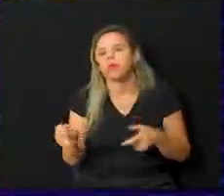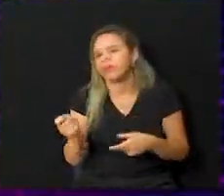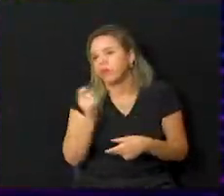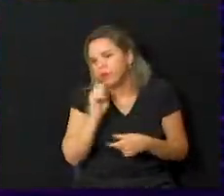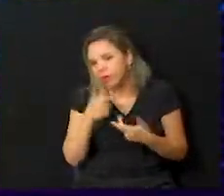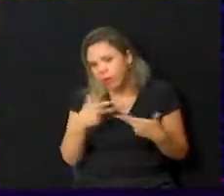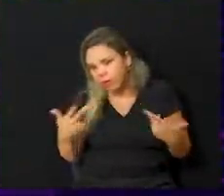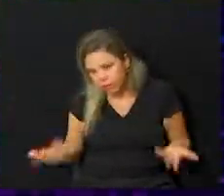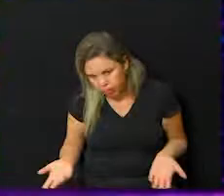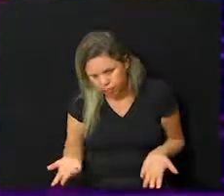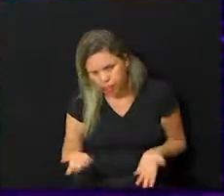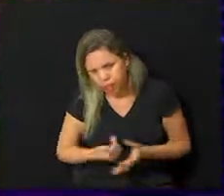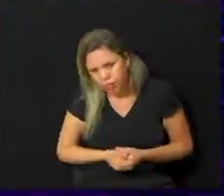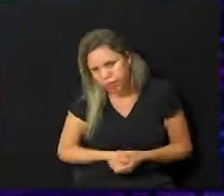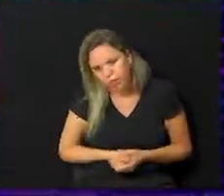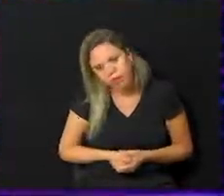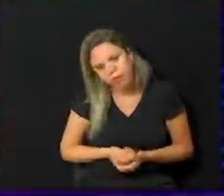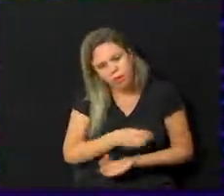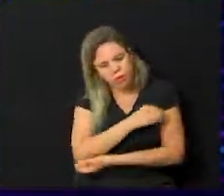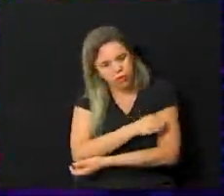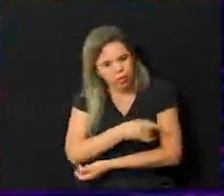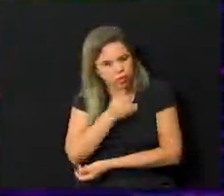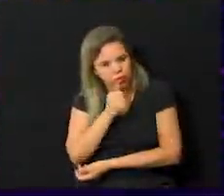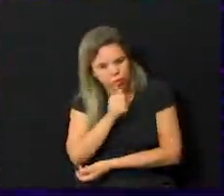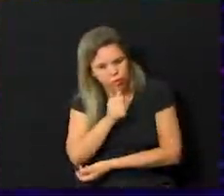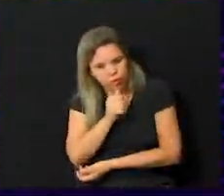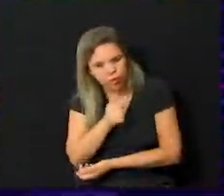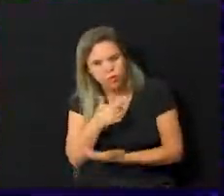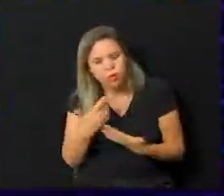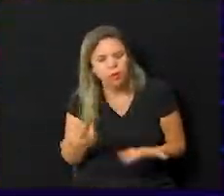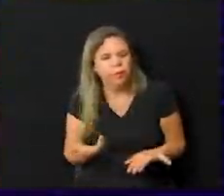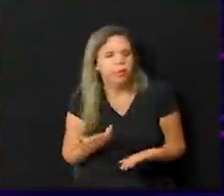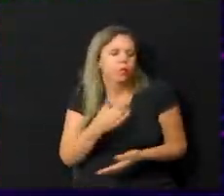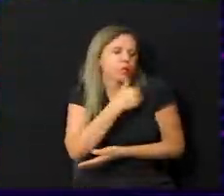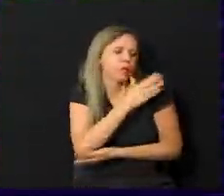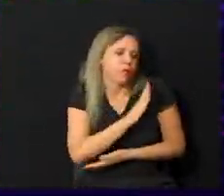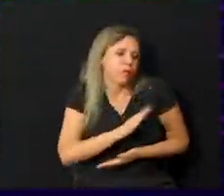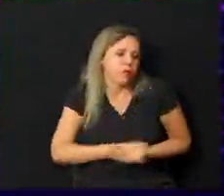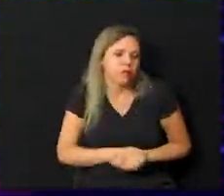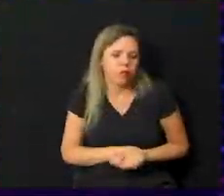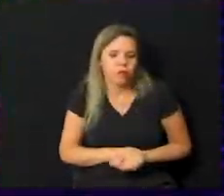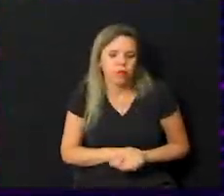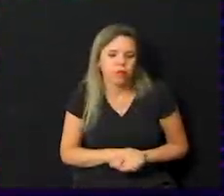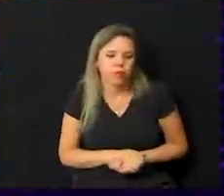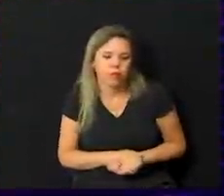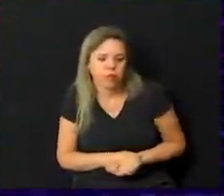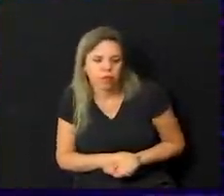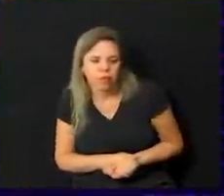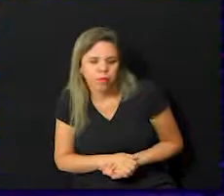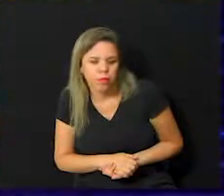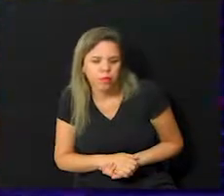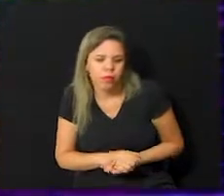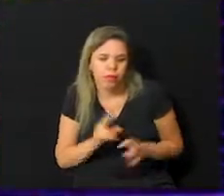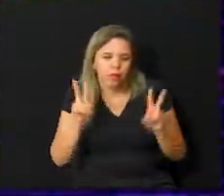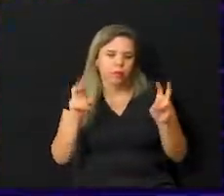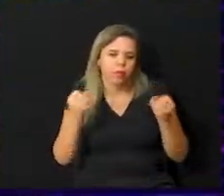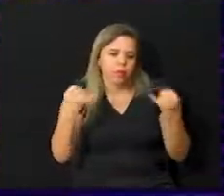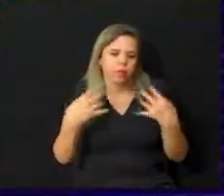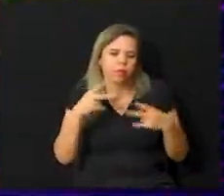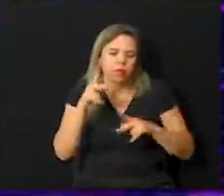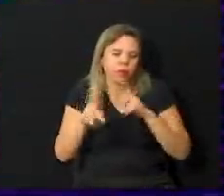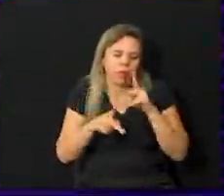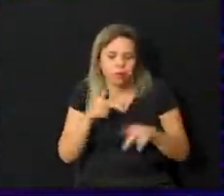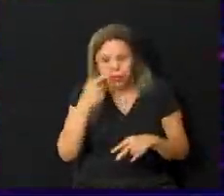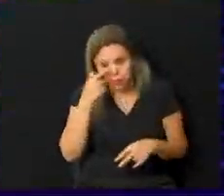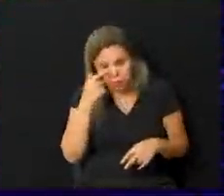drogas lícitas, né, álcool e cigarros, questão de preconceito também, né, que eu abordo no livro, que as